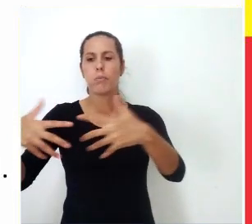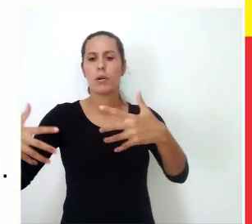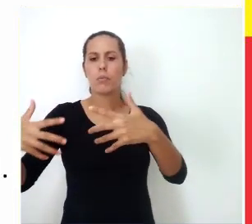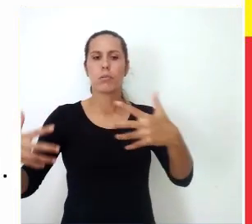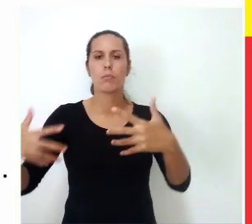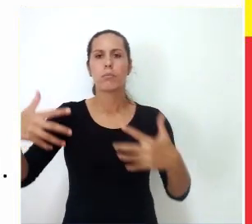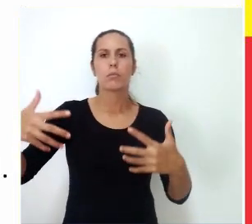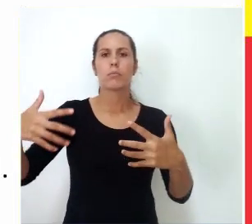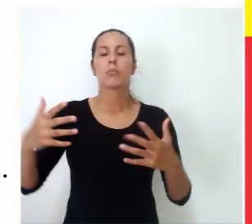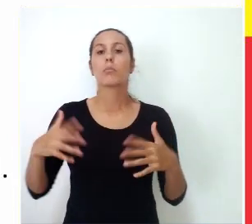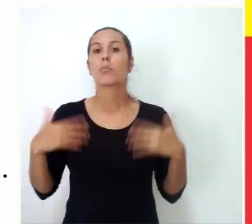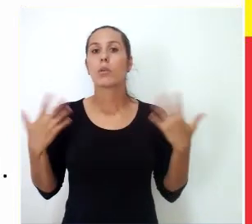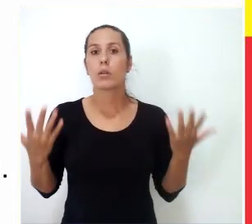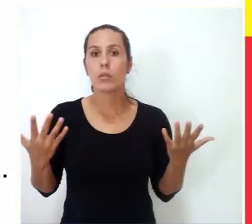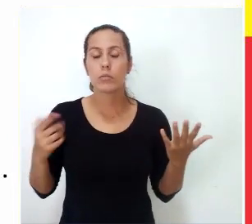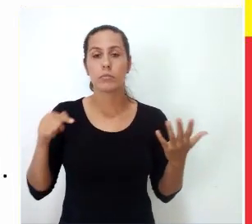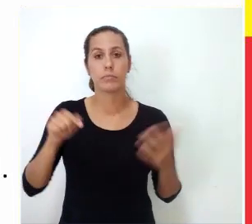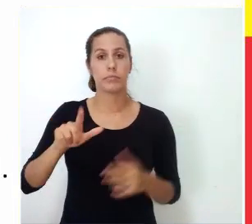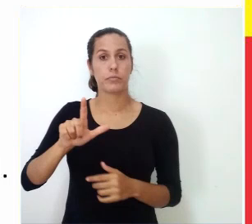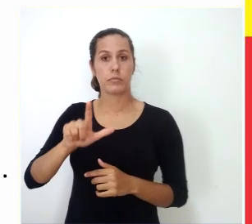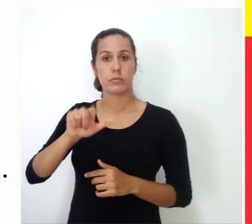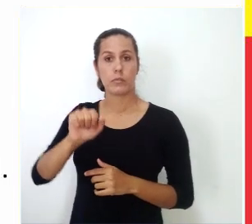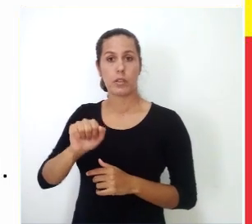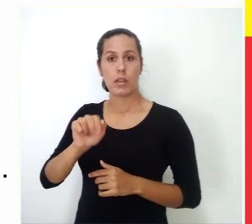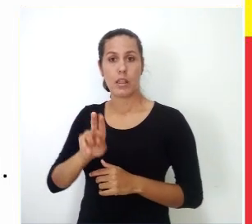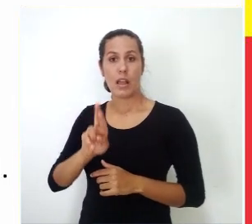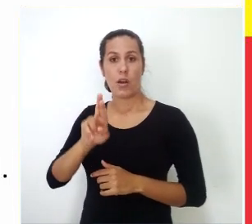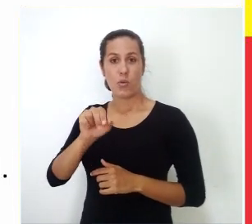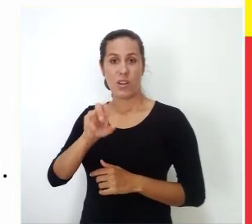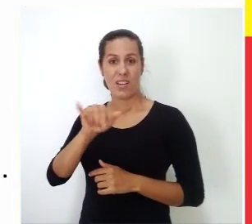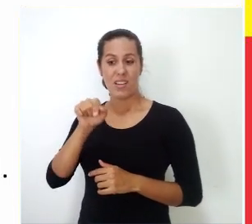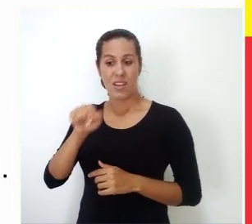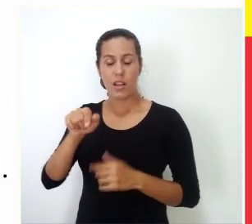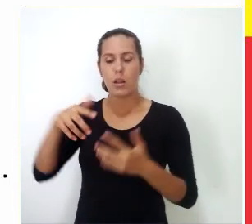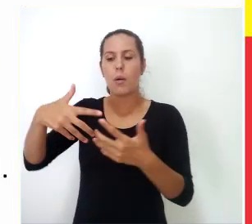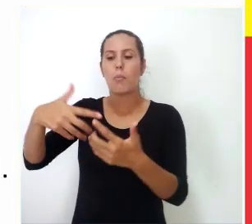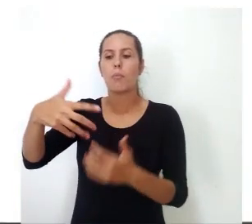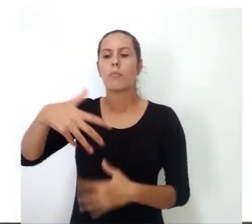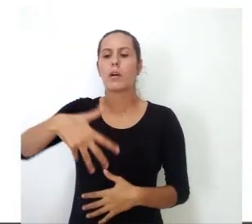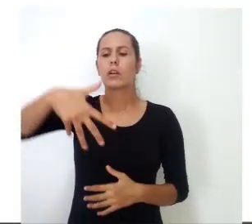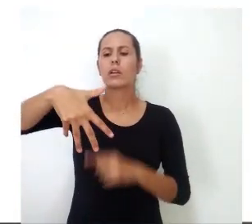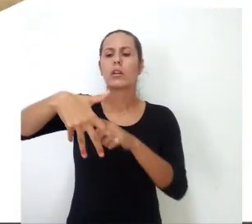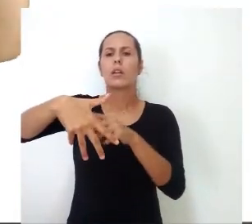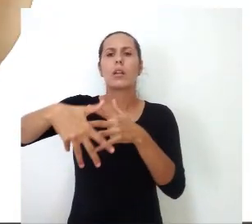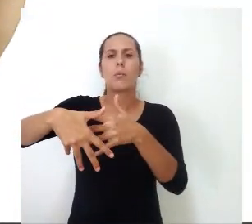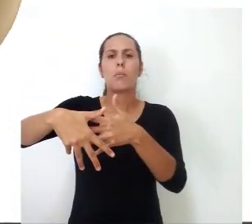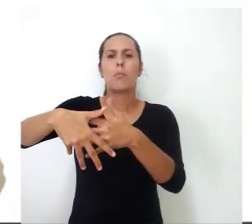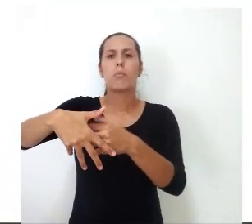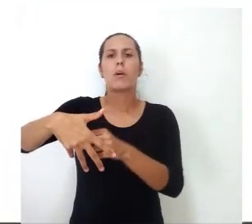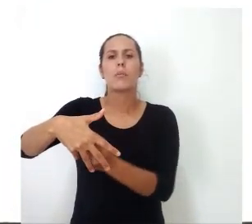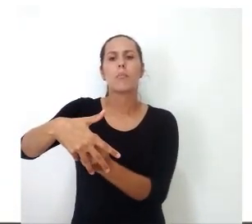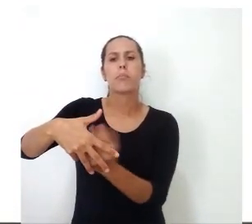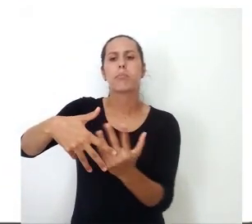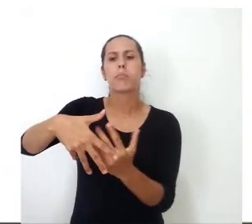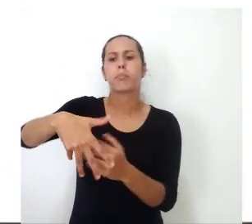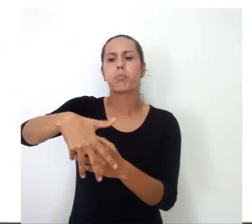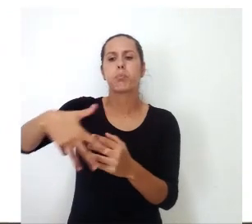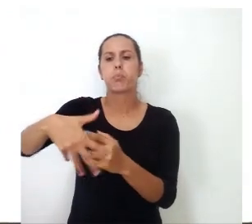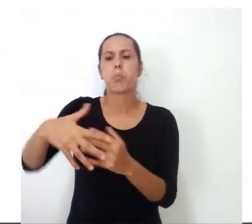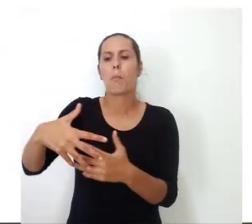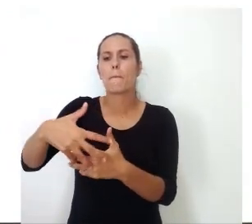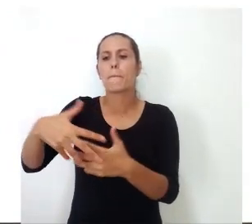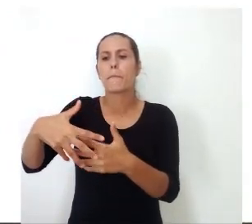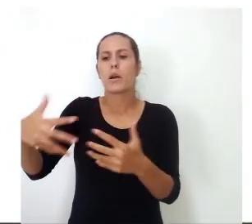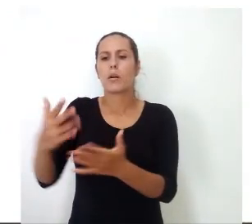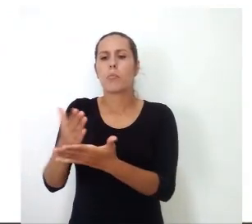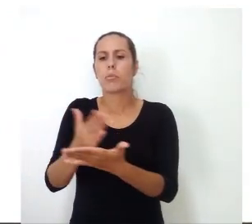várias fragmentações desses continentes. Qual dos dois? A Laurásia foi quebrando e a Goldiana